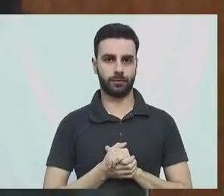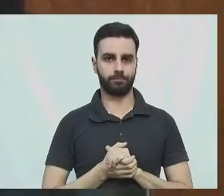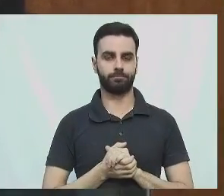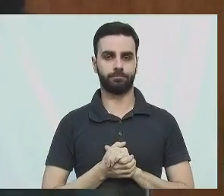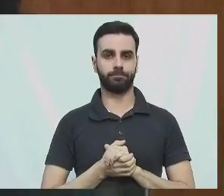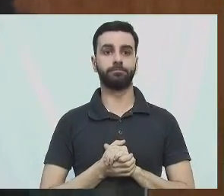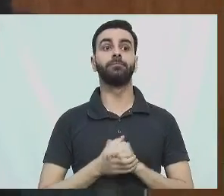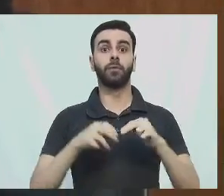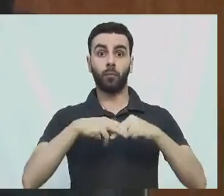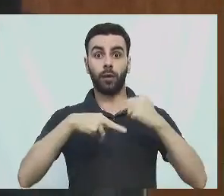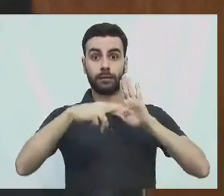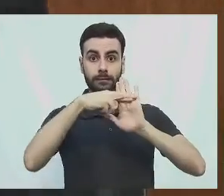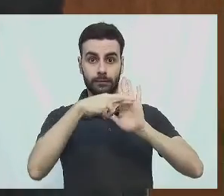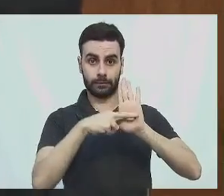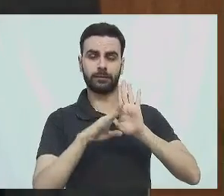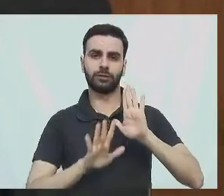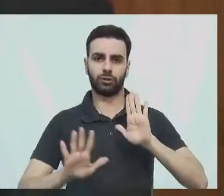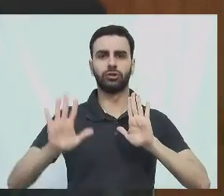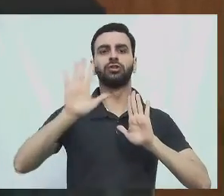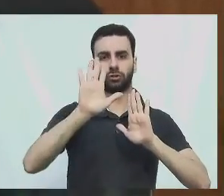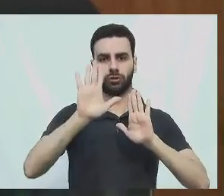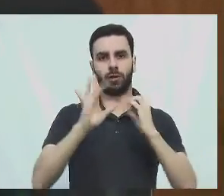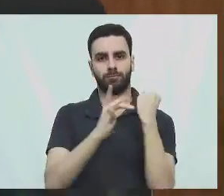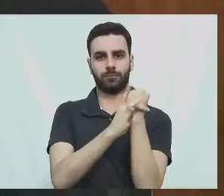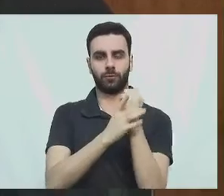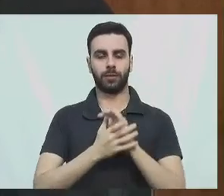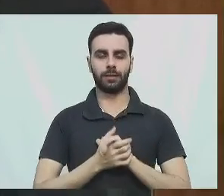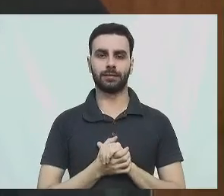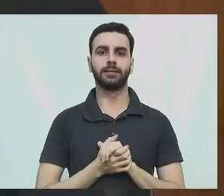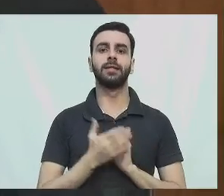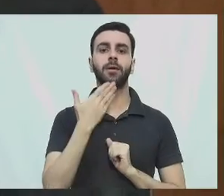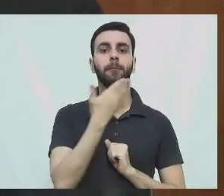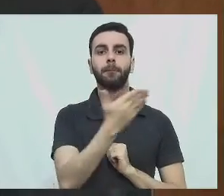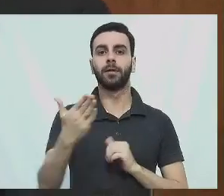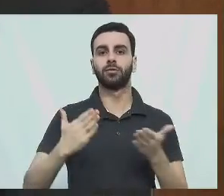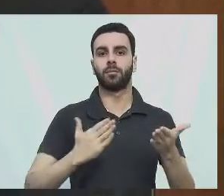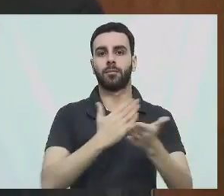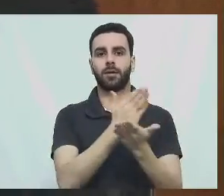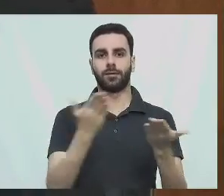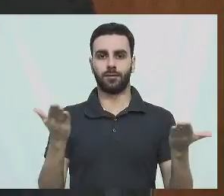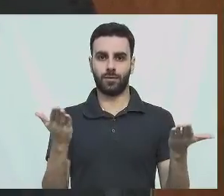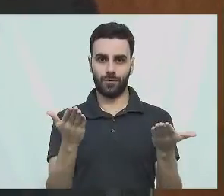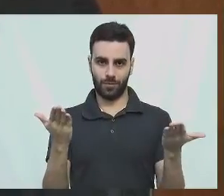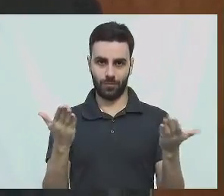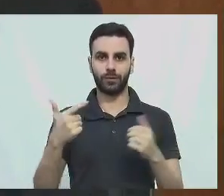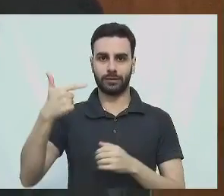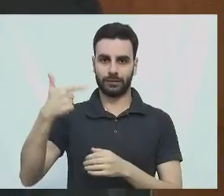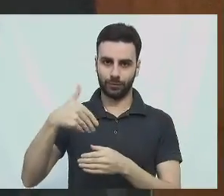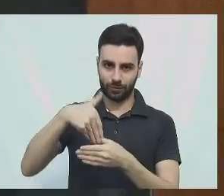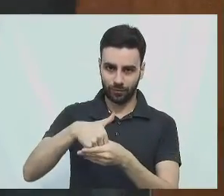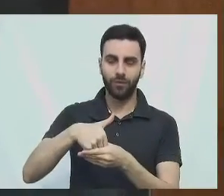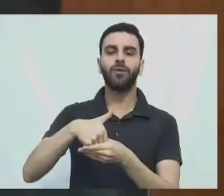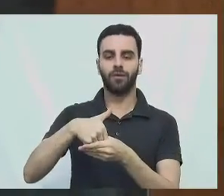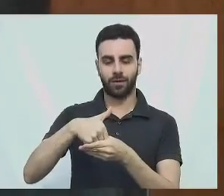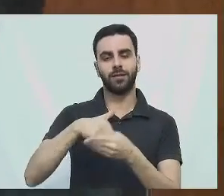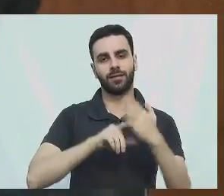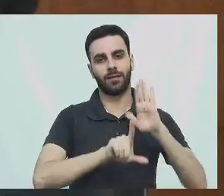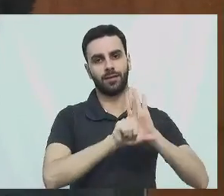relacionada às normas técnicas nacionais. Então, peço aos colegas a aprovação em segunda votação